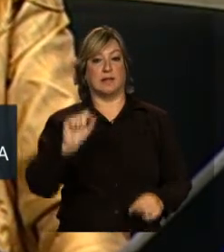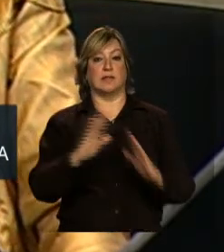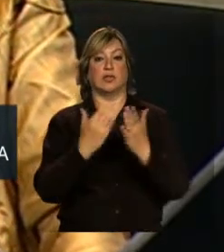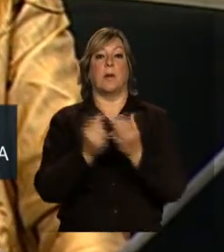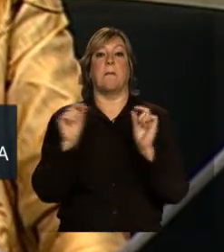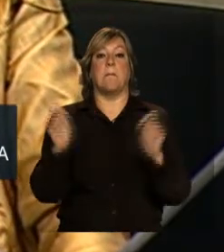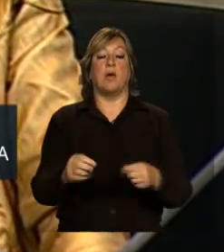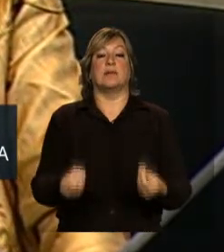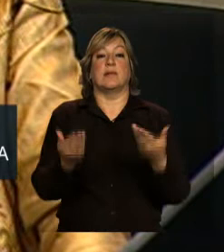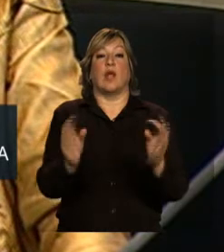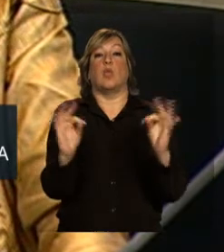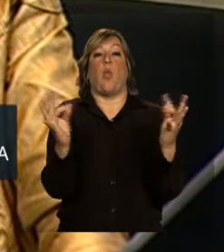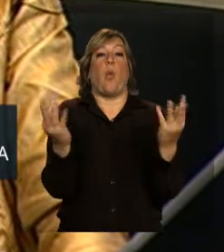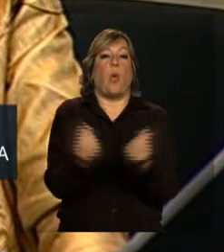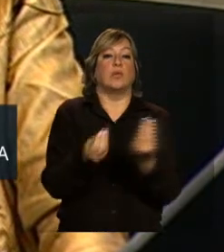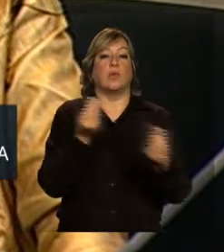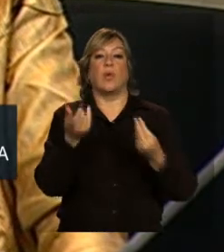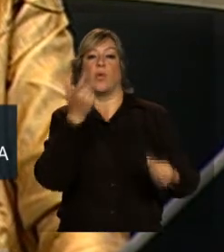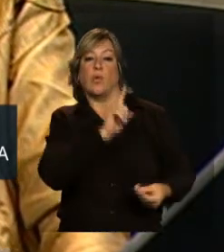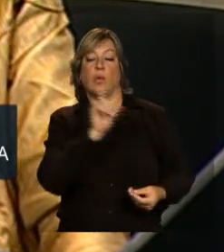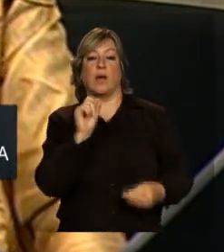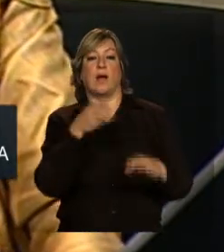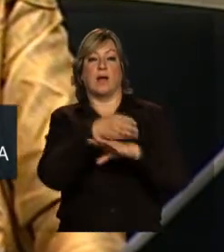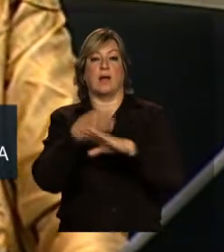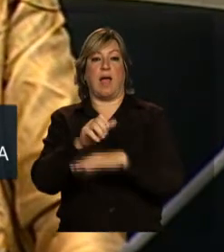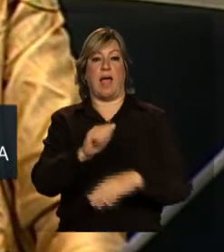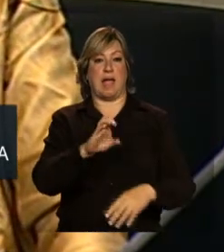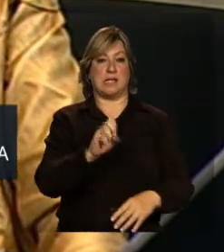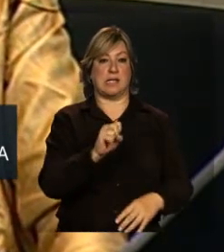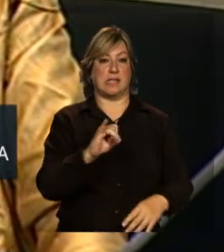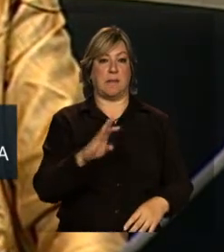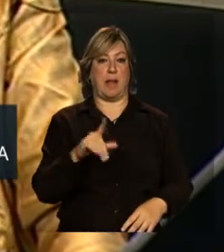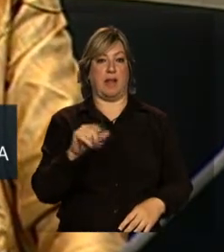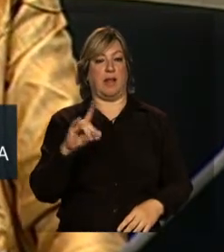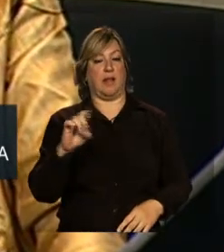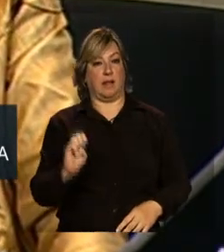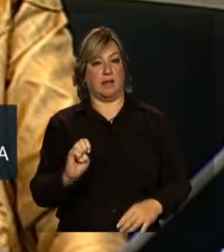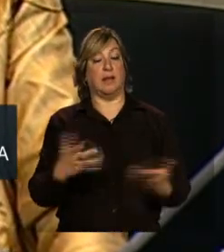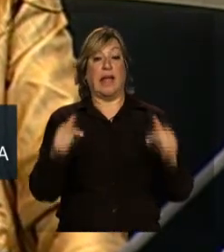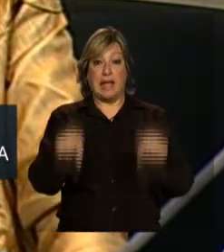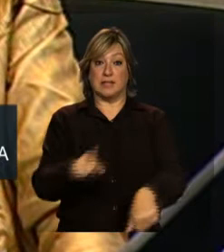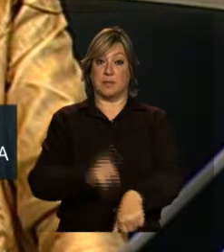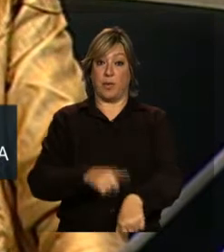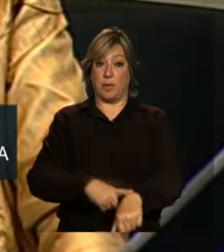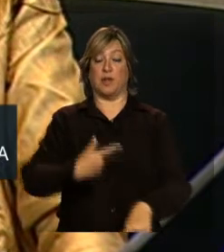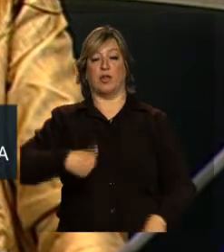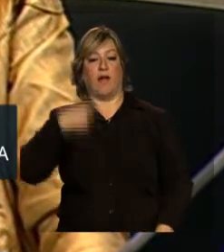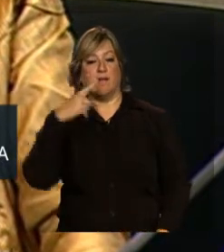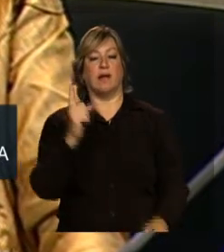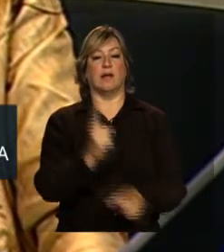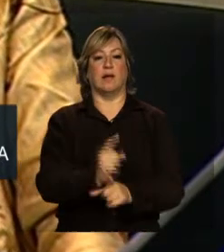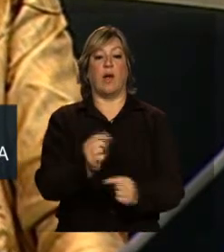providenciar todos os meios de acessibilidade. E é nesse momento que nós vamos identificar o